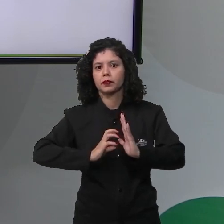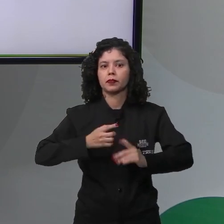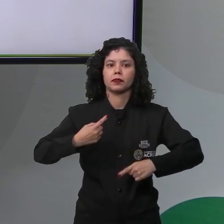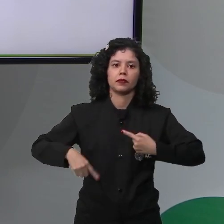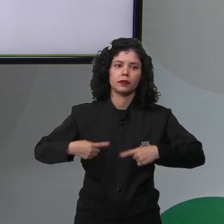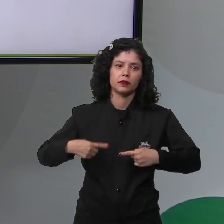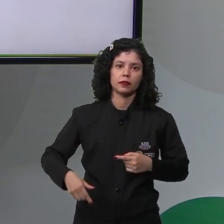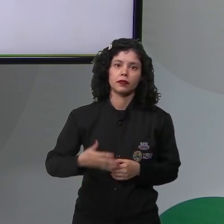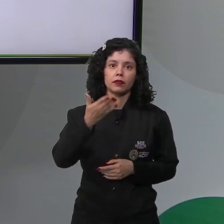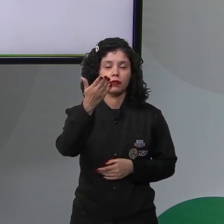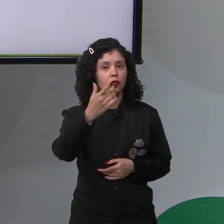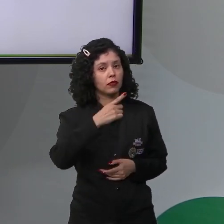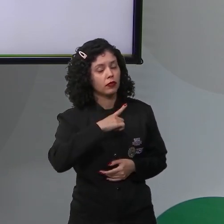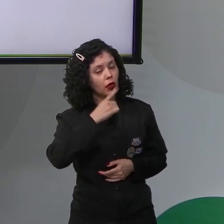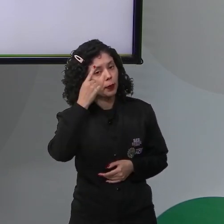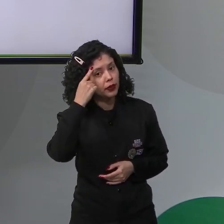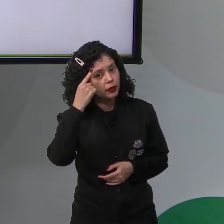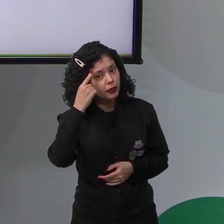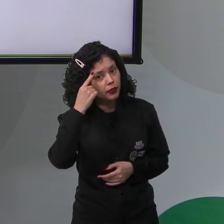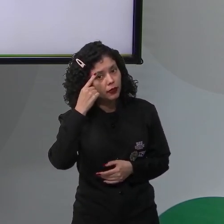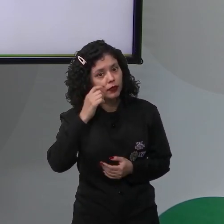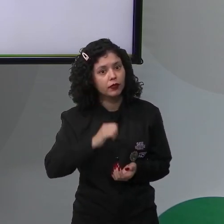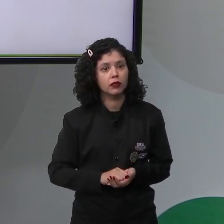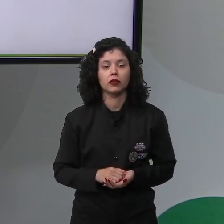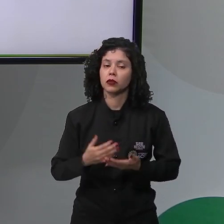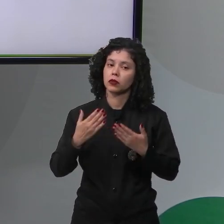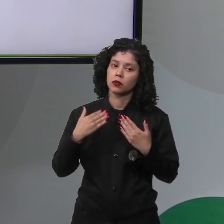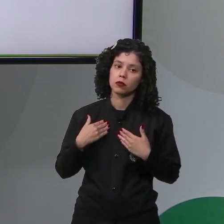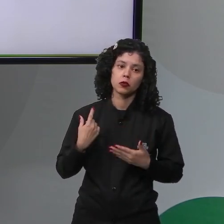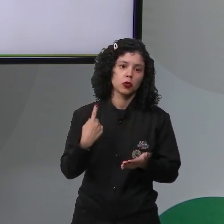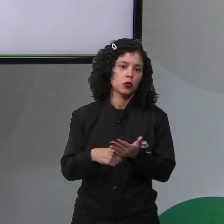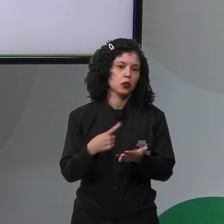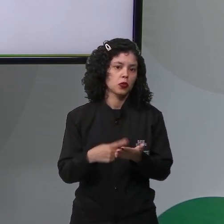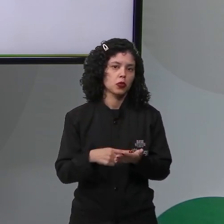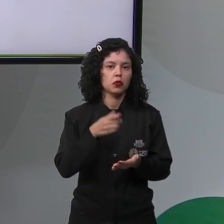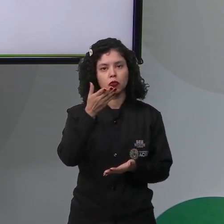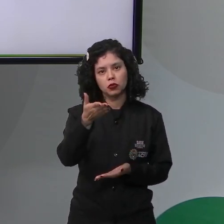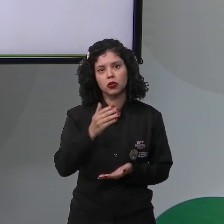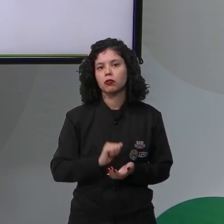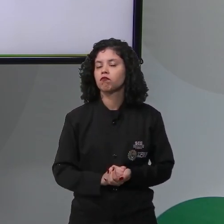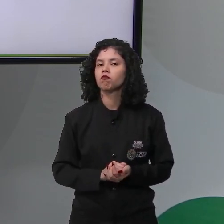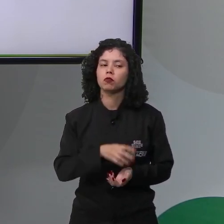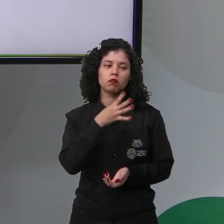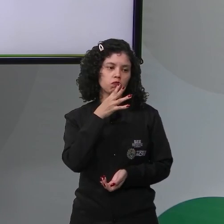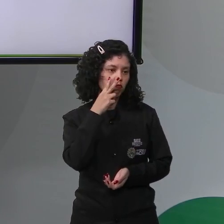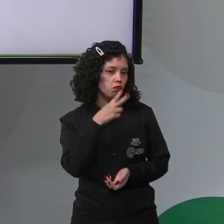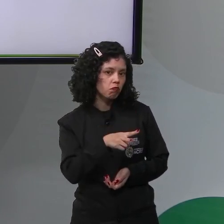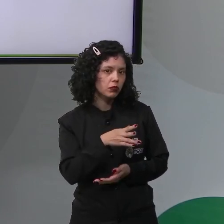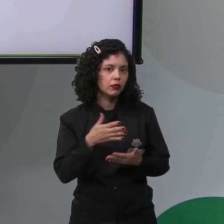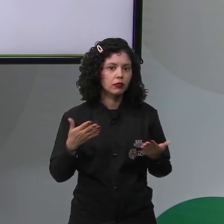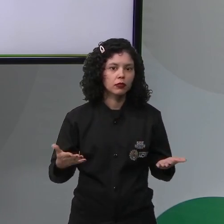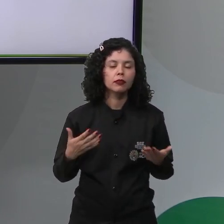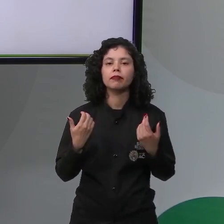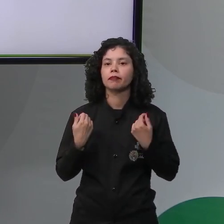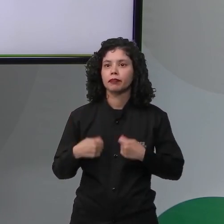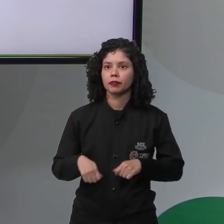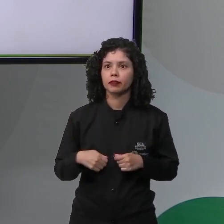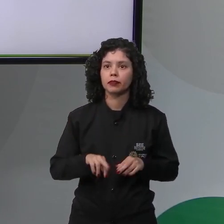políticos. Você tem uma ideologia partidária de acordo com o partido que você se identifica, né? Então, nós